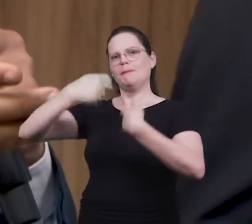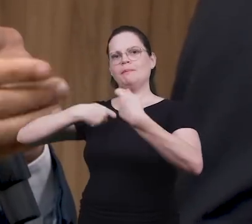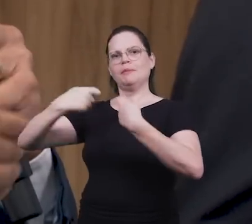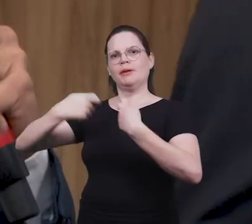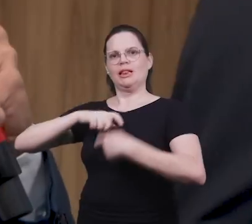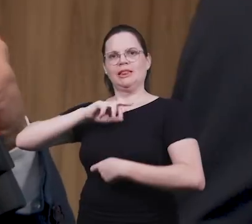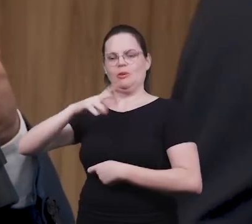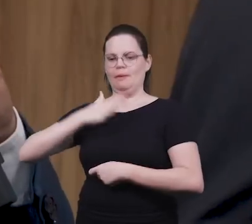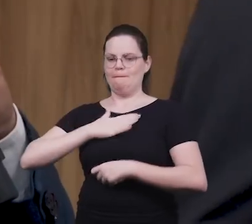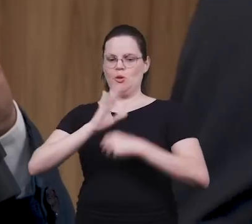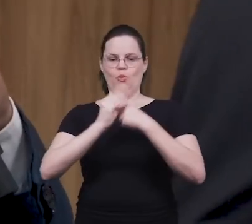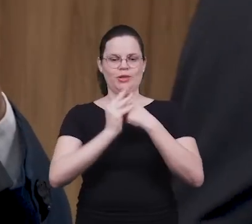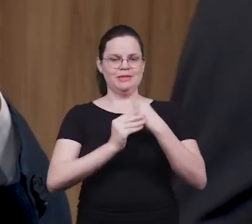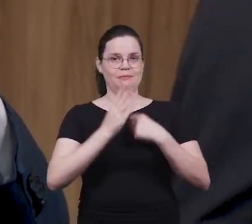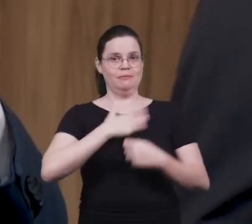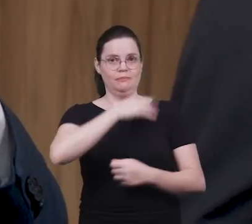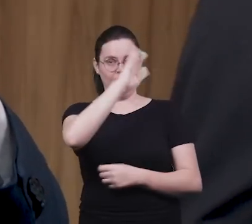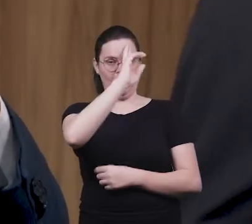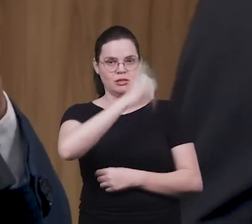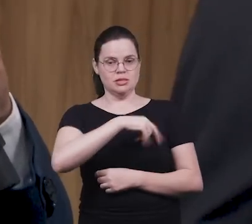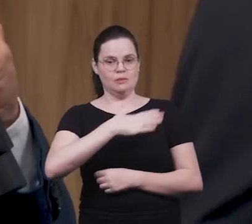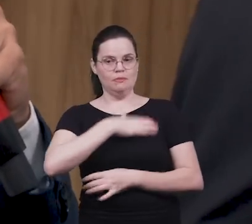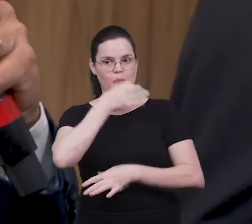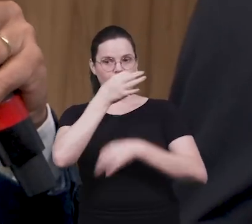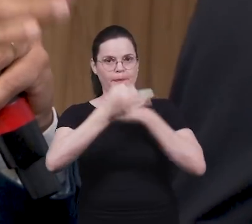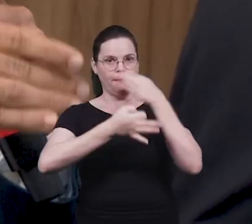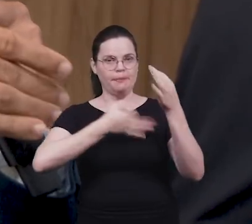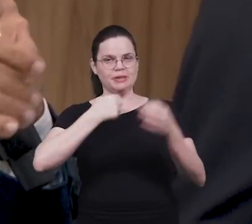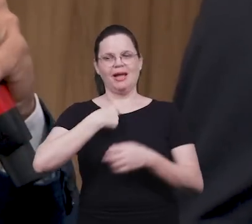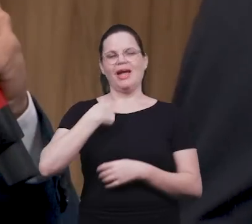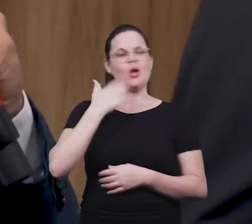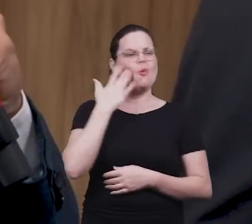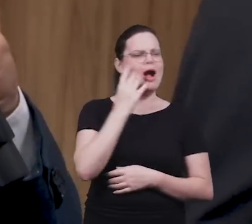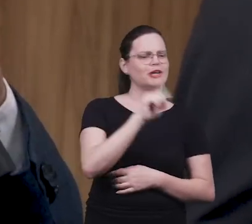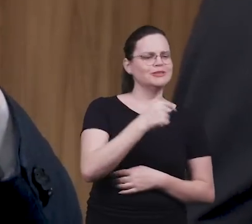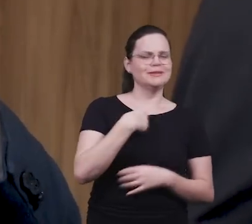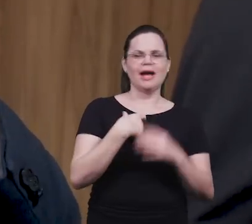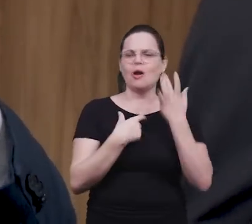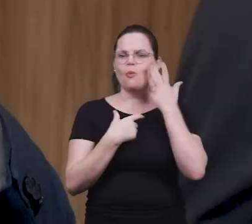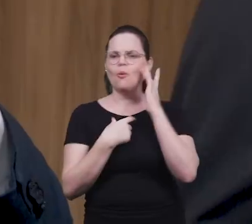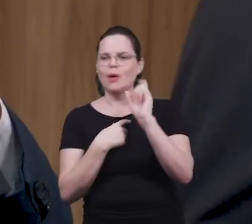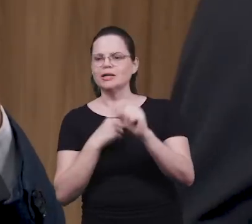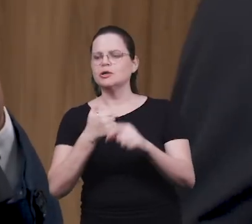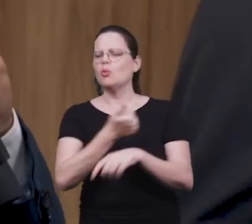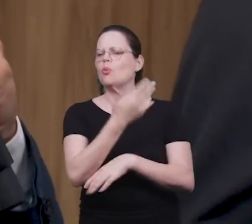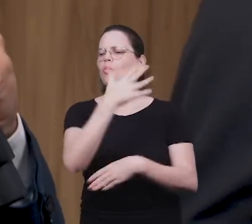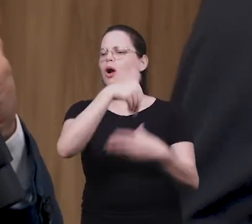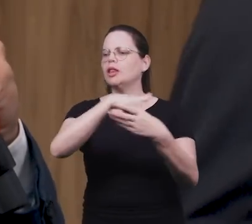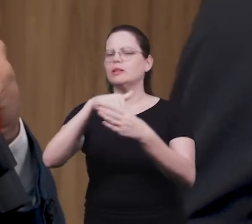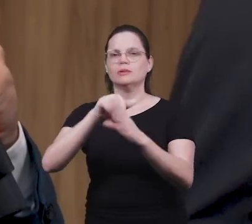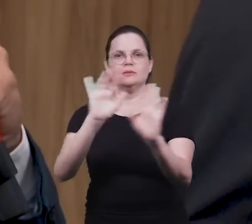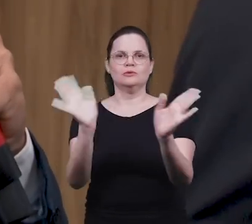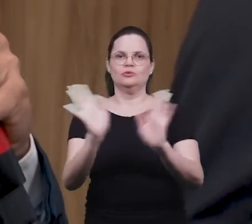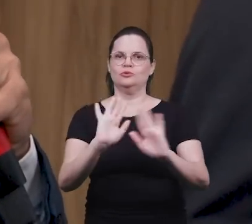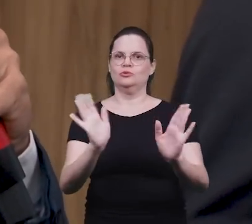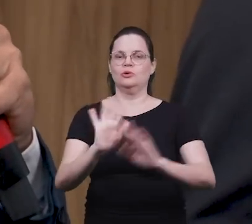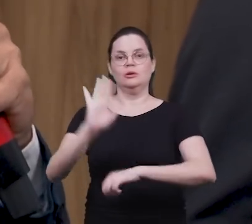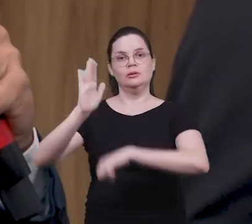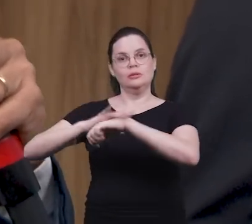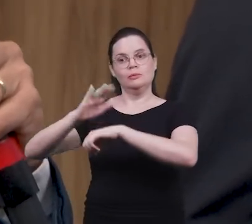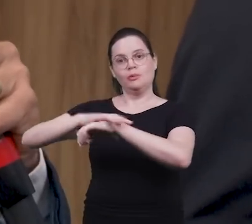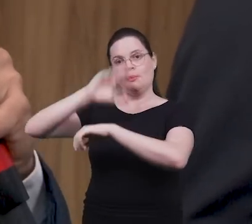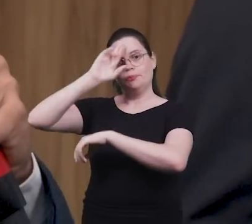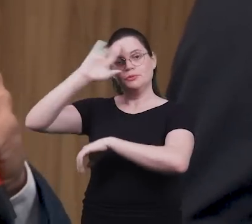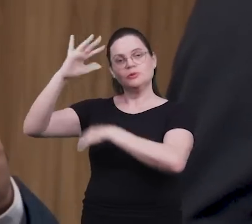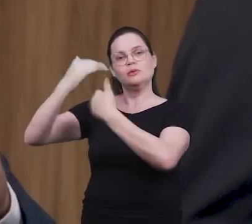humano, não é opiniões de pessoas, olha, eu prefiro assim, quantos votos para cada lado. Não, é um conselho que vem do Senhor, porque